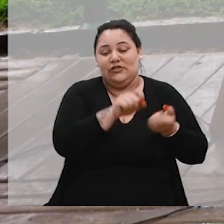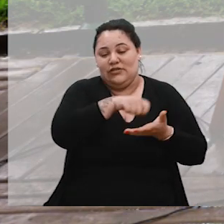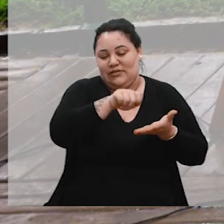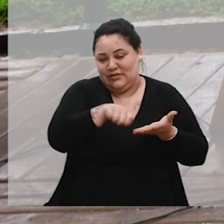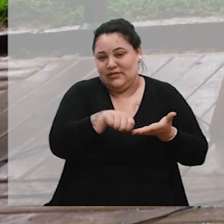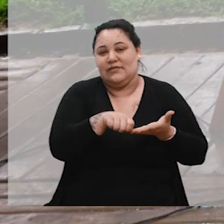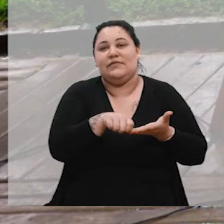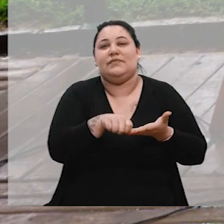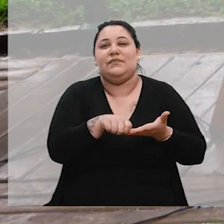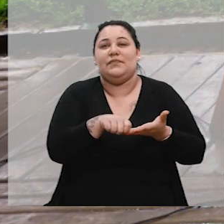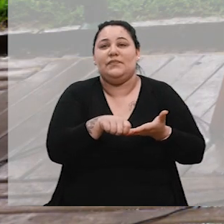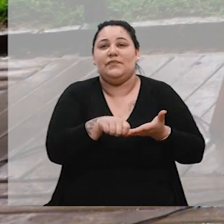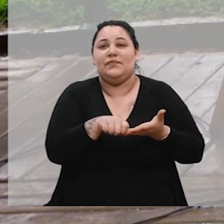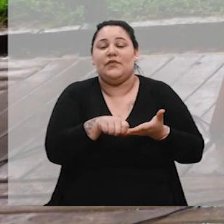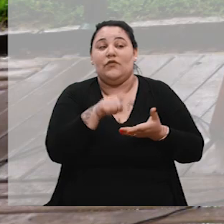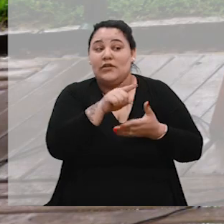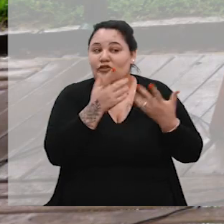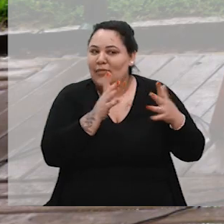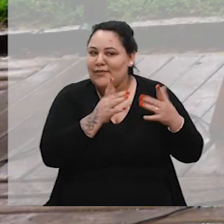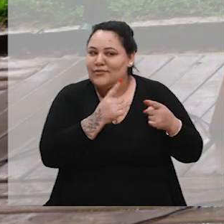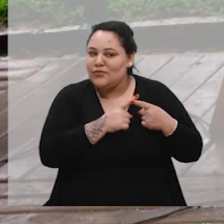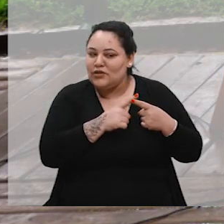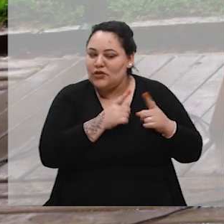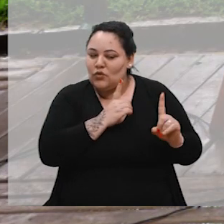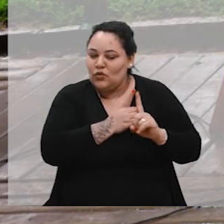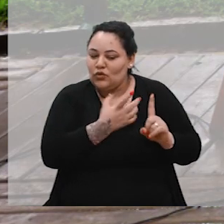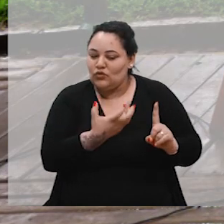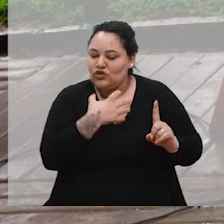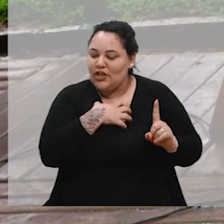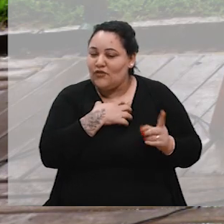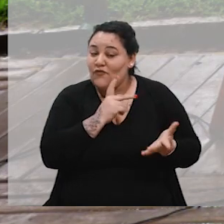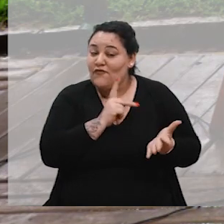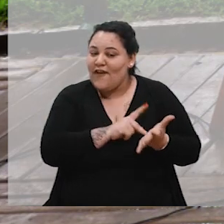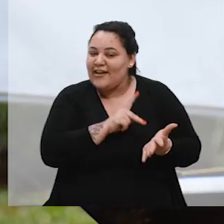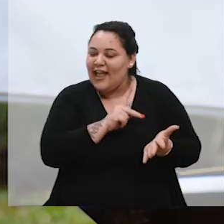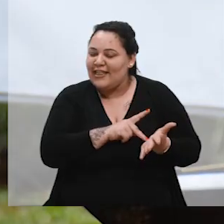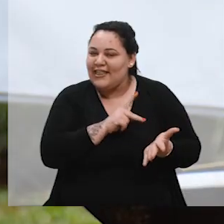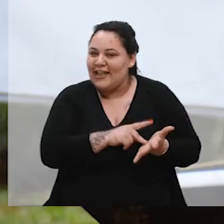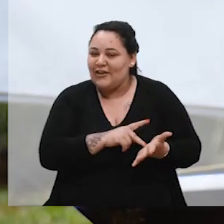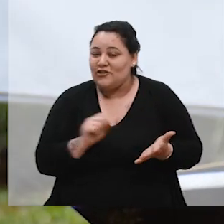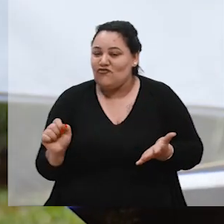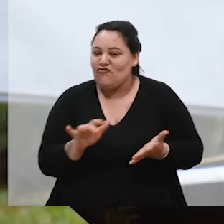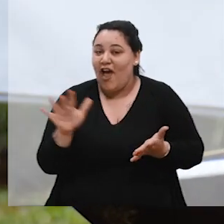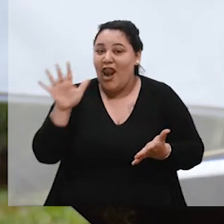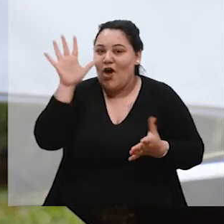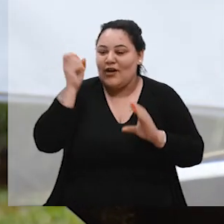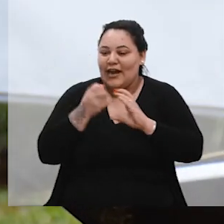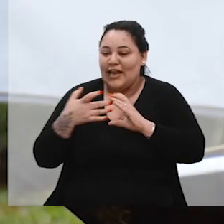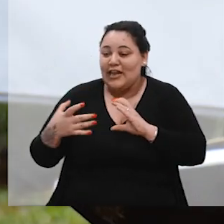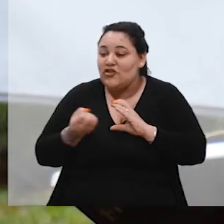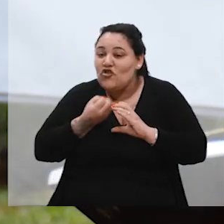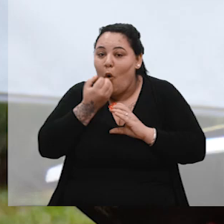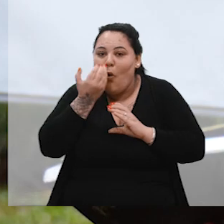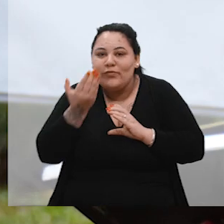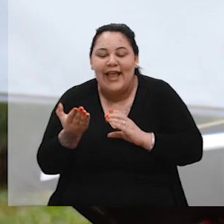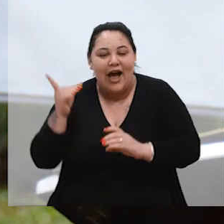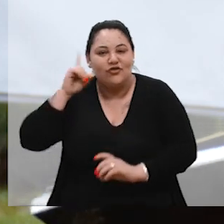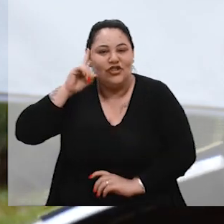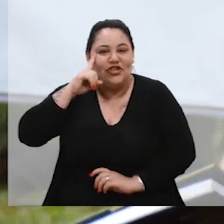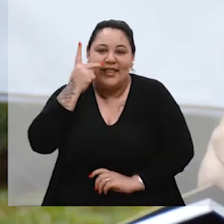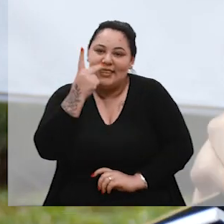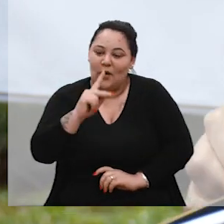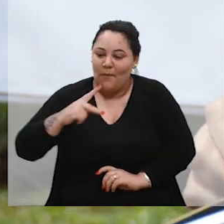colocou: Rejane está de parabéns, pois encontrou uma forma muito original e de grande valor estético de contar o seu dia a